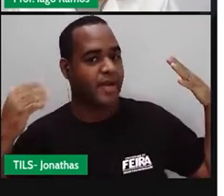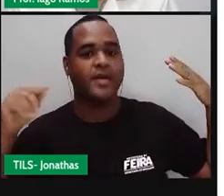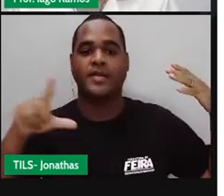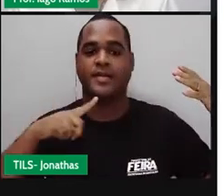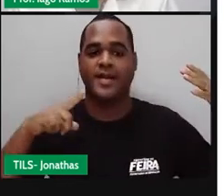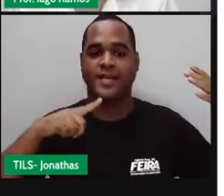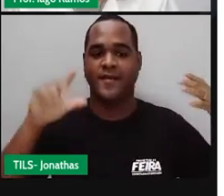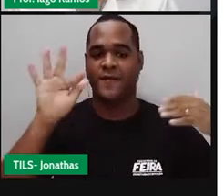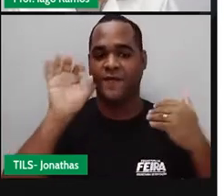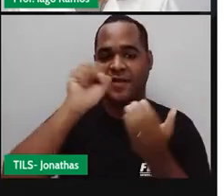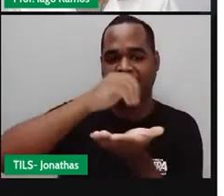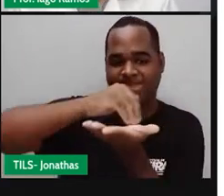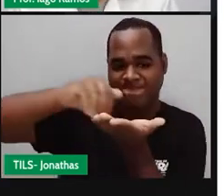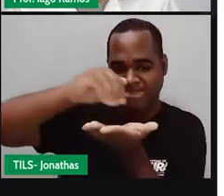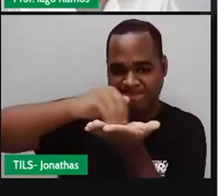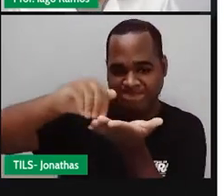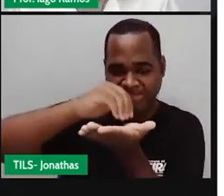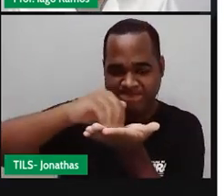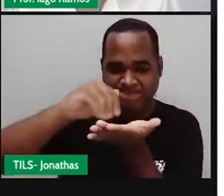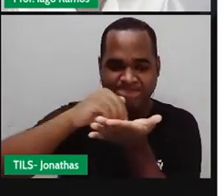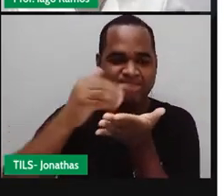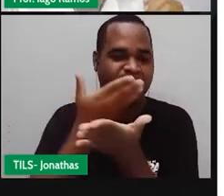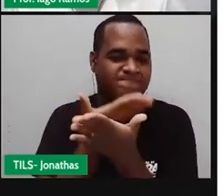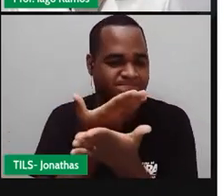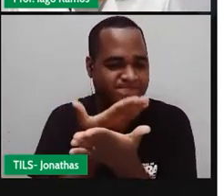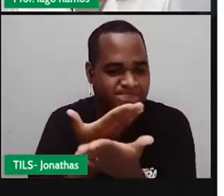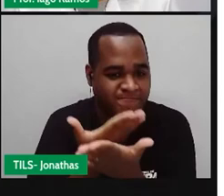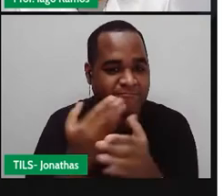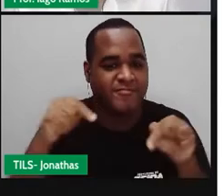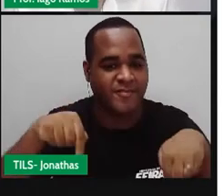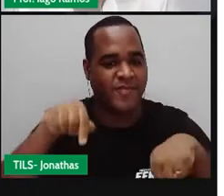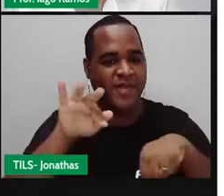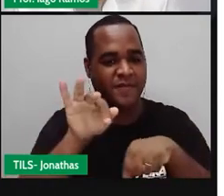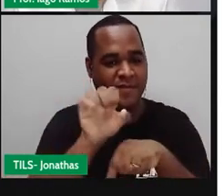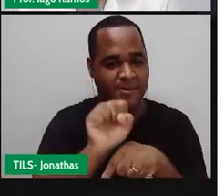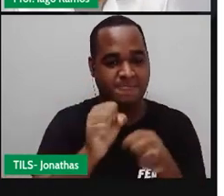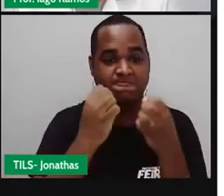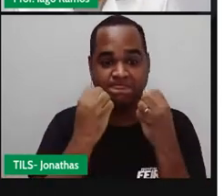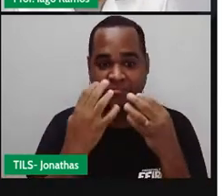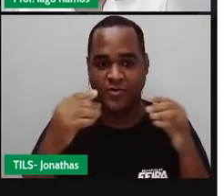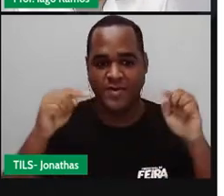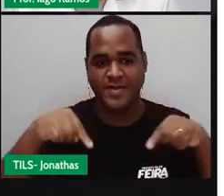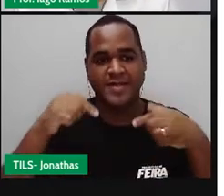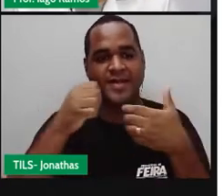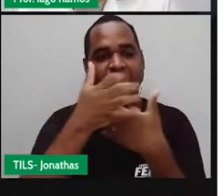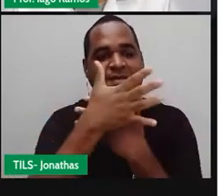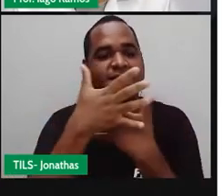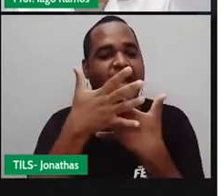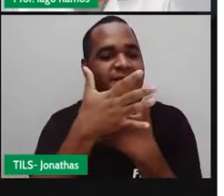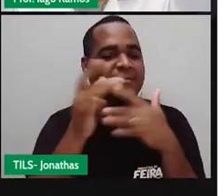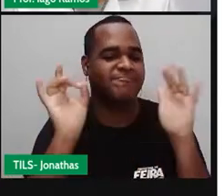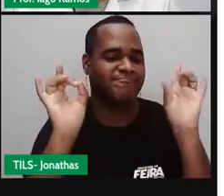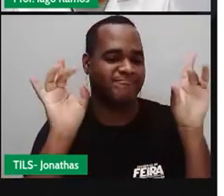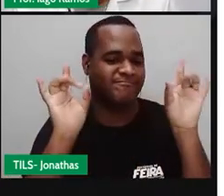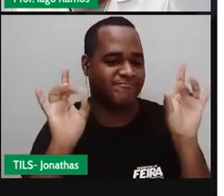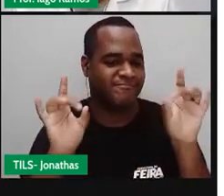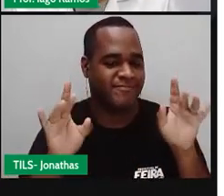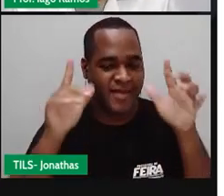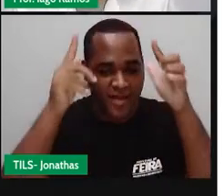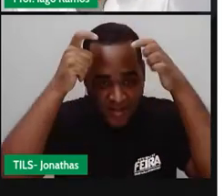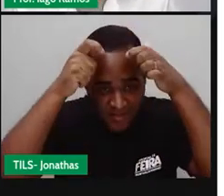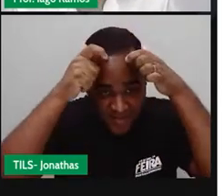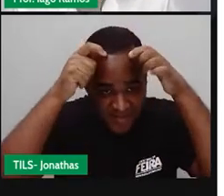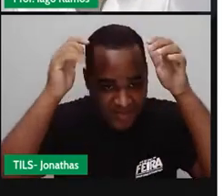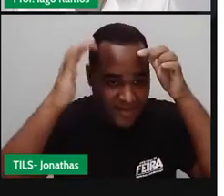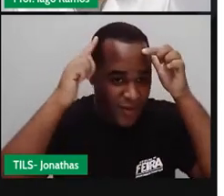cartaz da Secretaria Municipal de Educação de Feira de Santana a nossa queridíssima majestosa Princesa